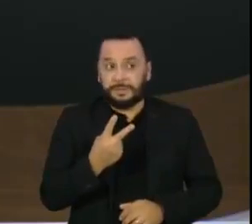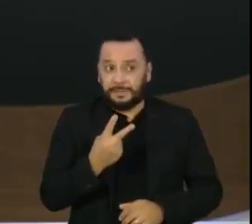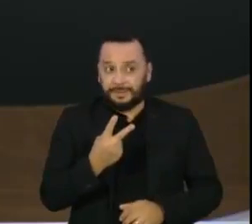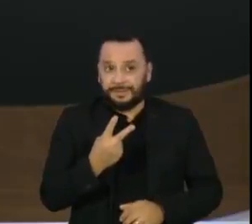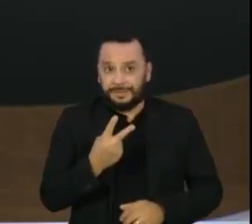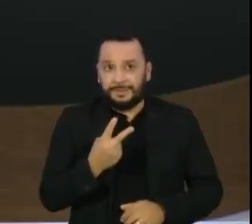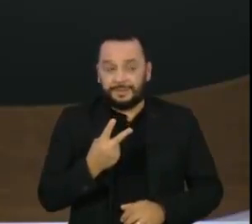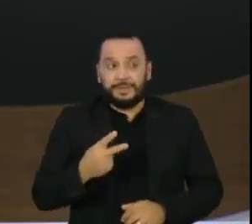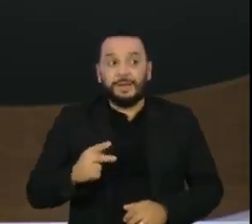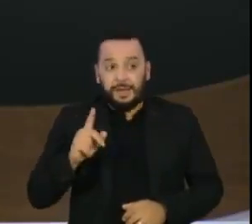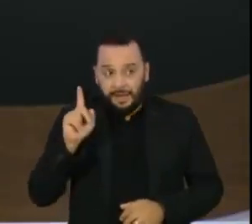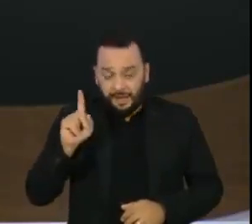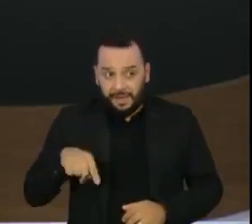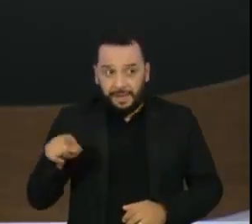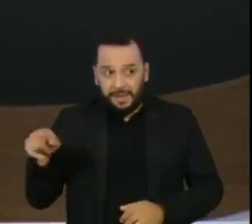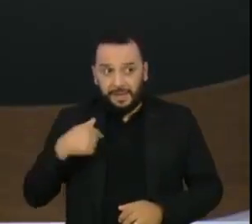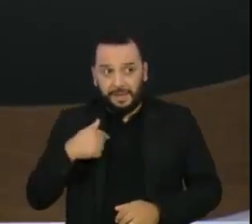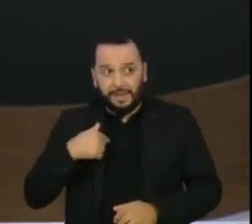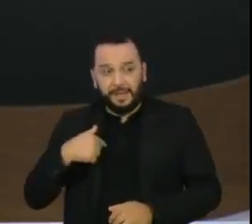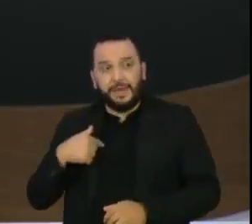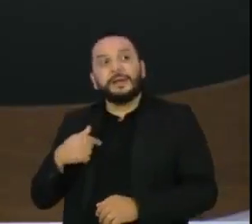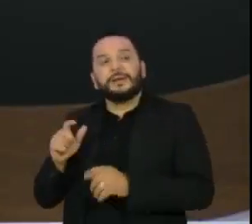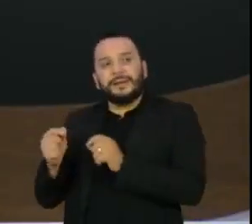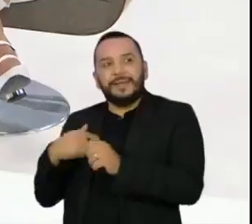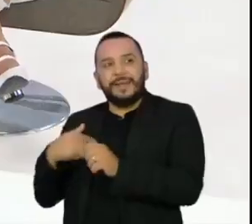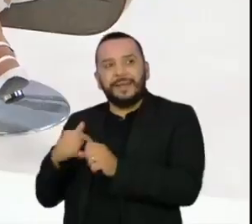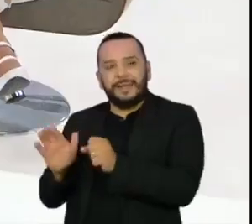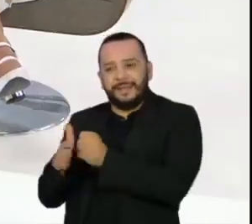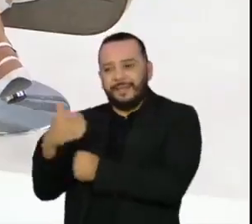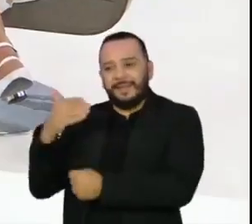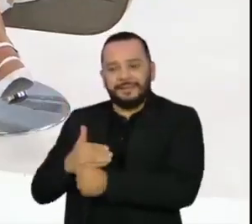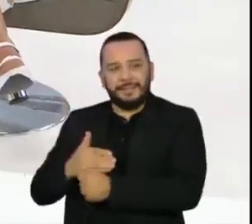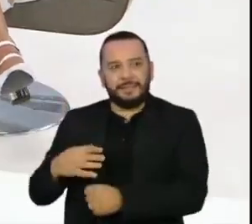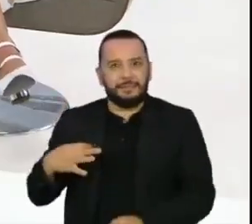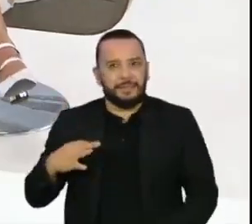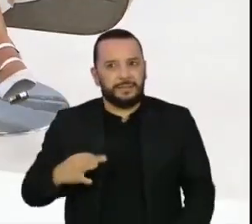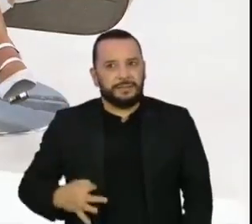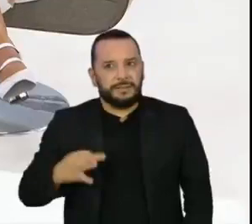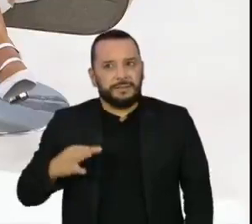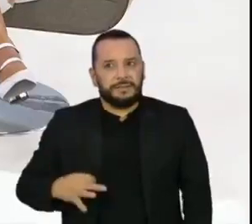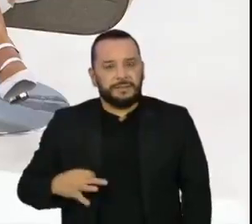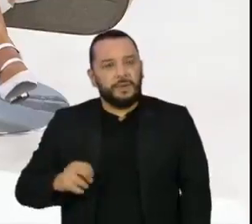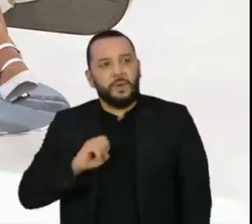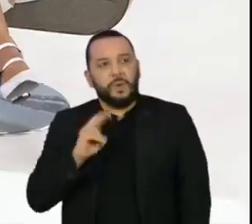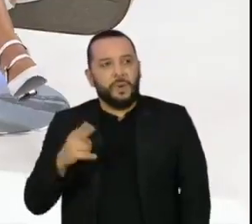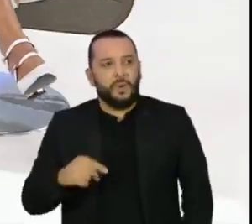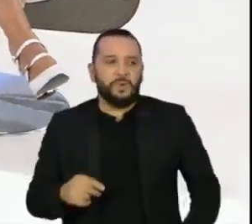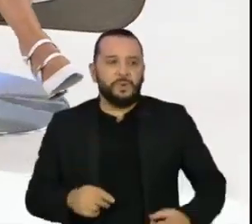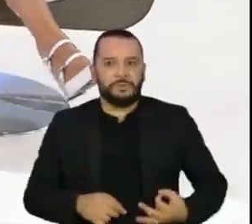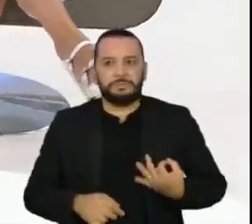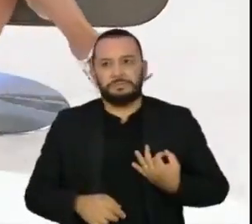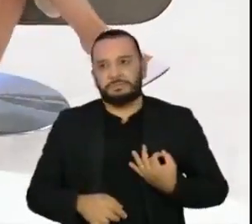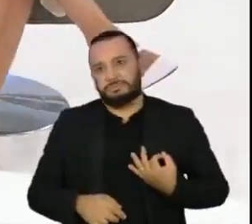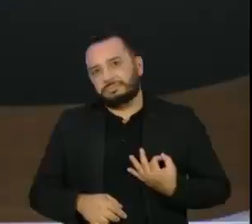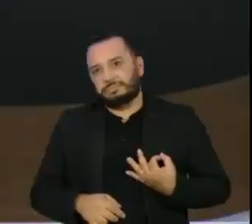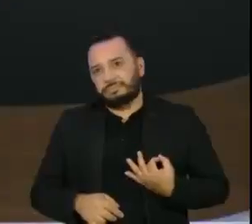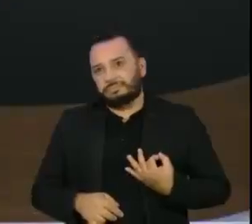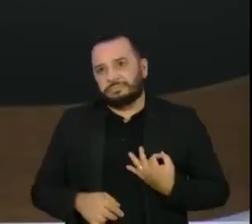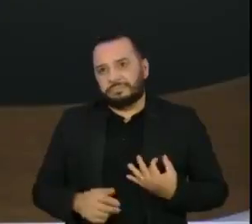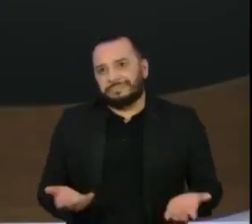possíveis uma ligada a supremacia branca e uma ligada a um xingamento algo mais